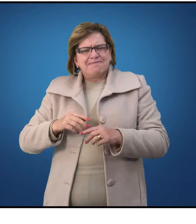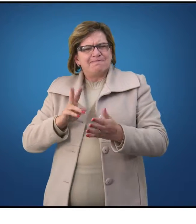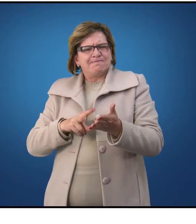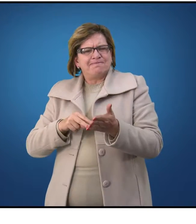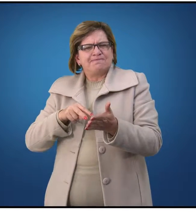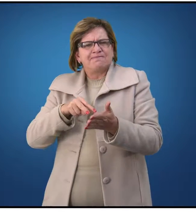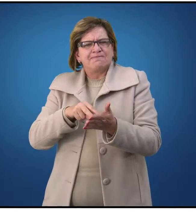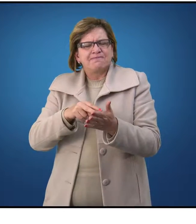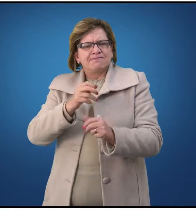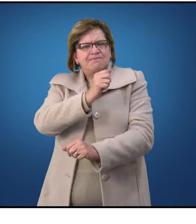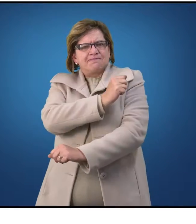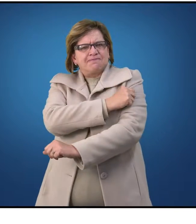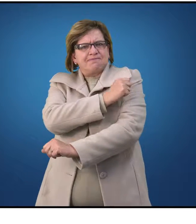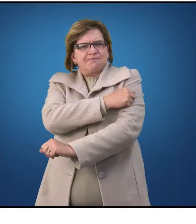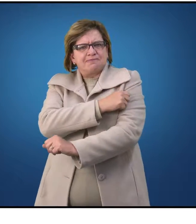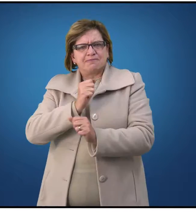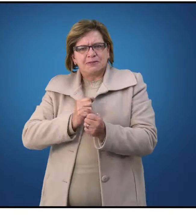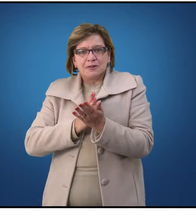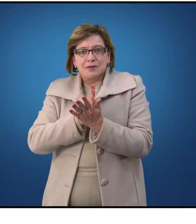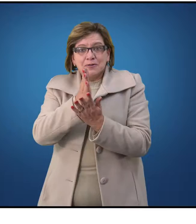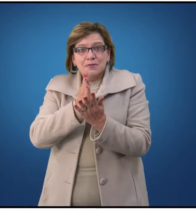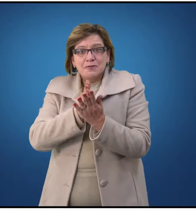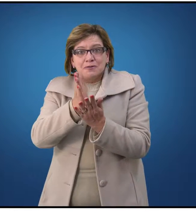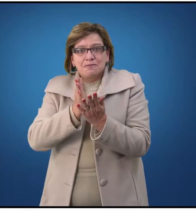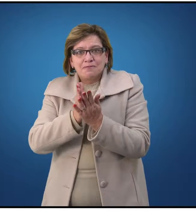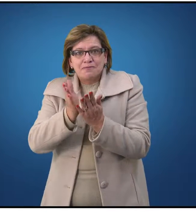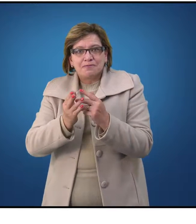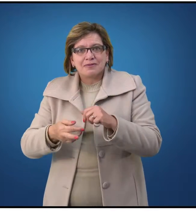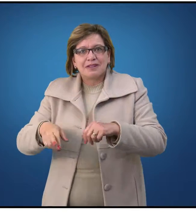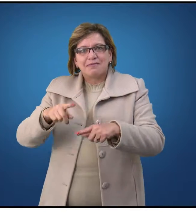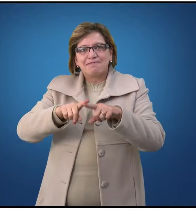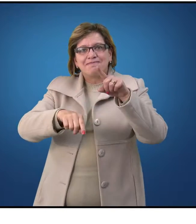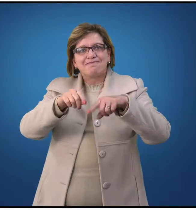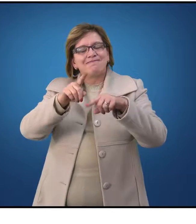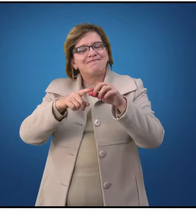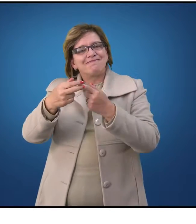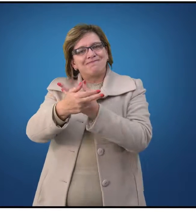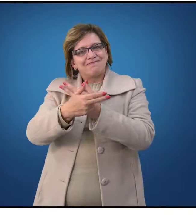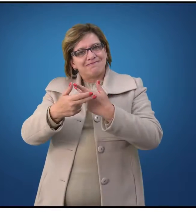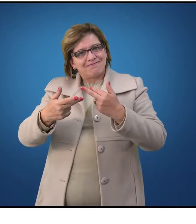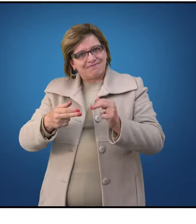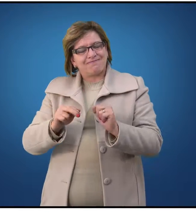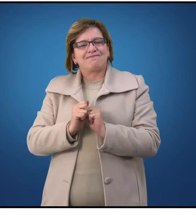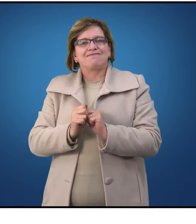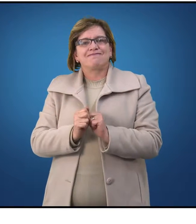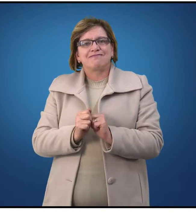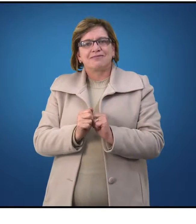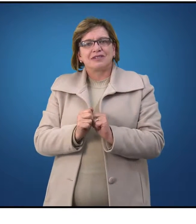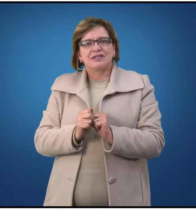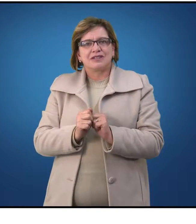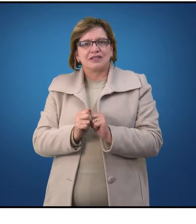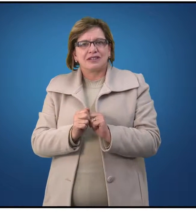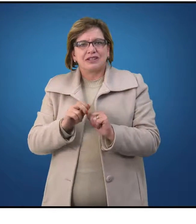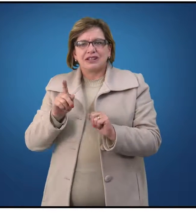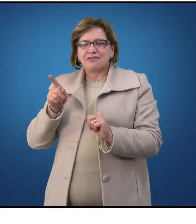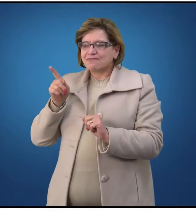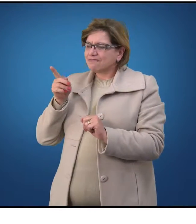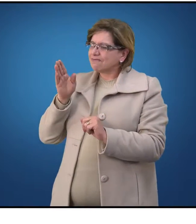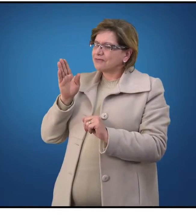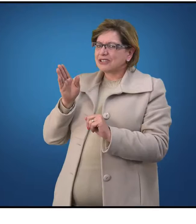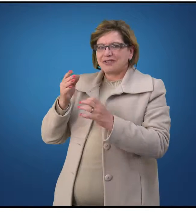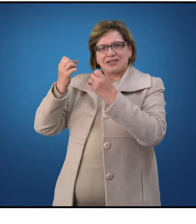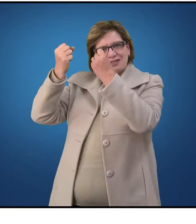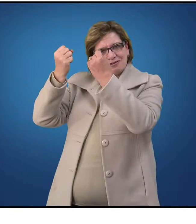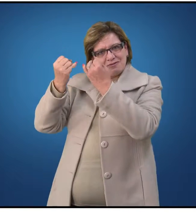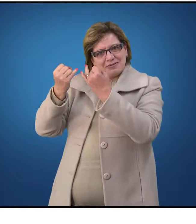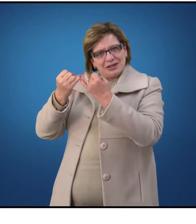atuante, que os alunos tenham acesso a esses recursos, a essas ferramentas educacionais, né? Então, já que você já